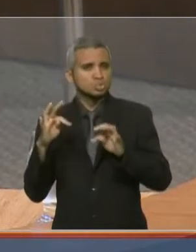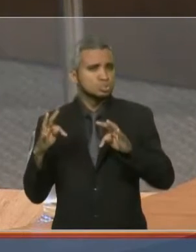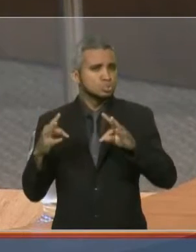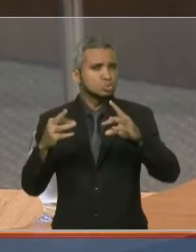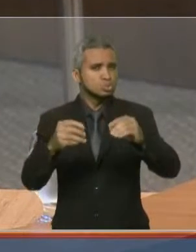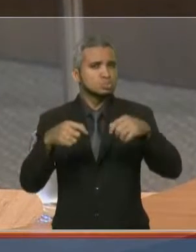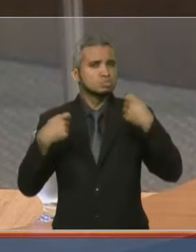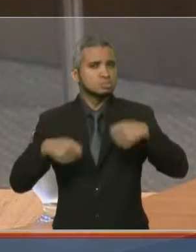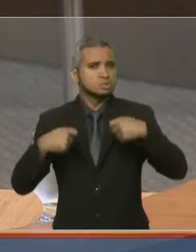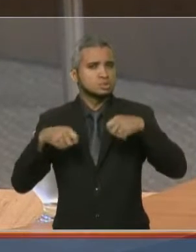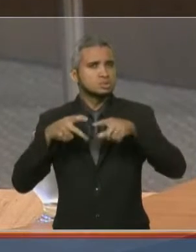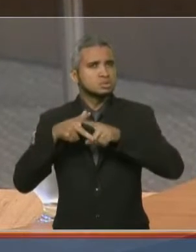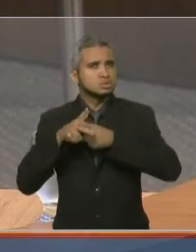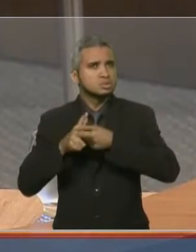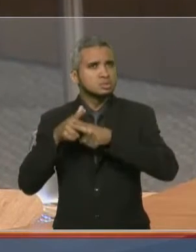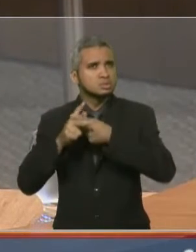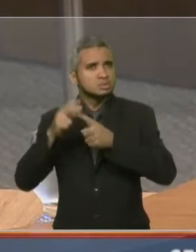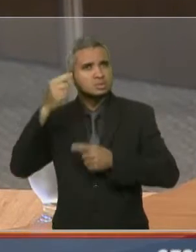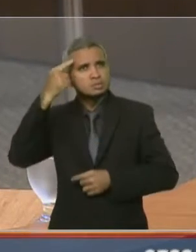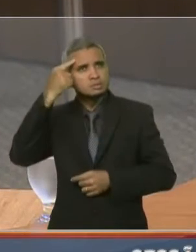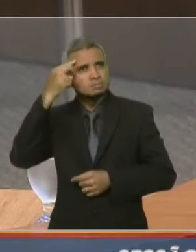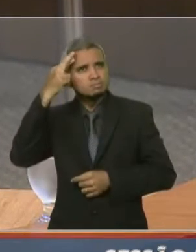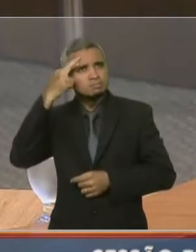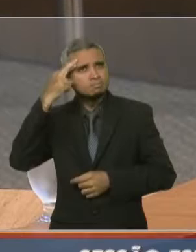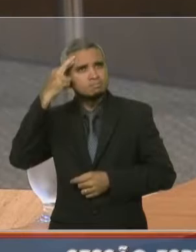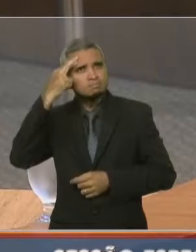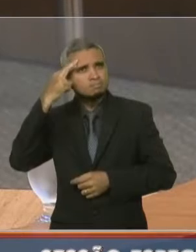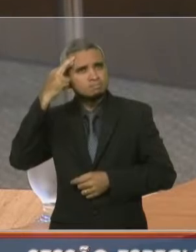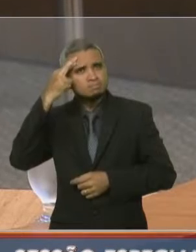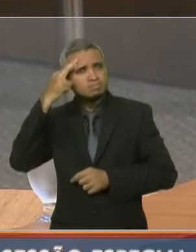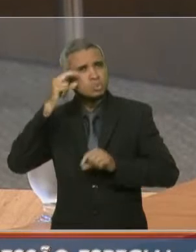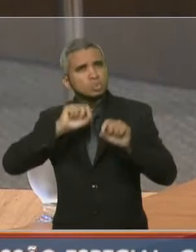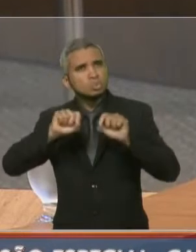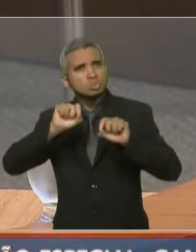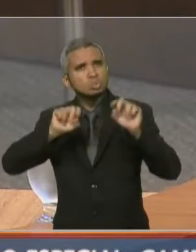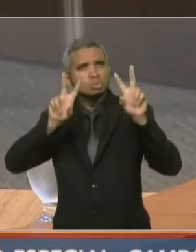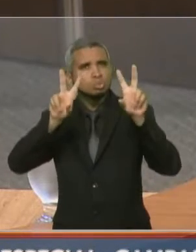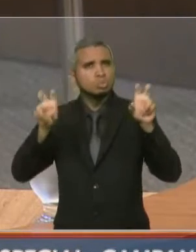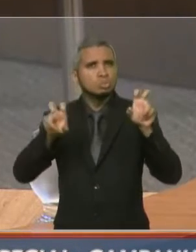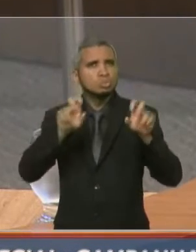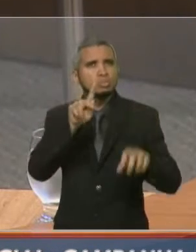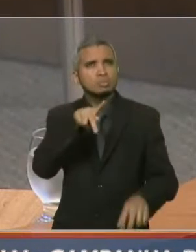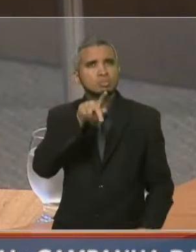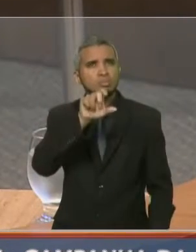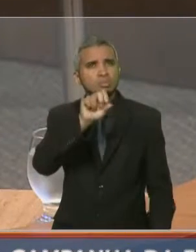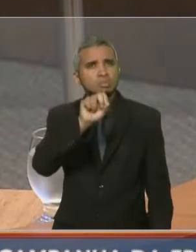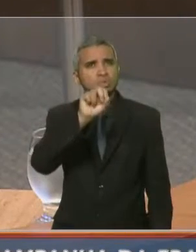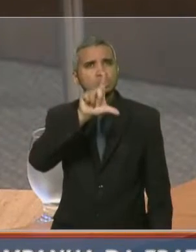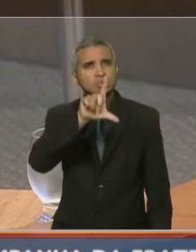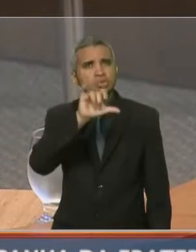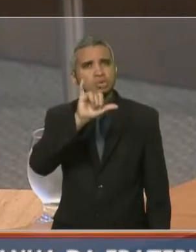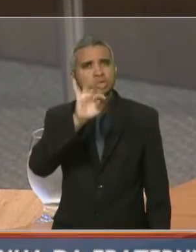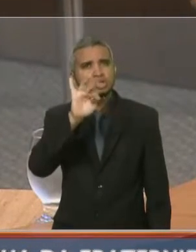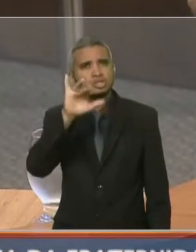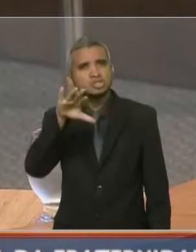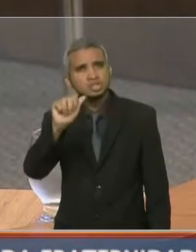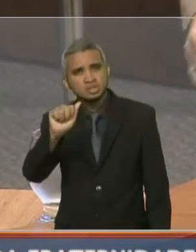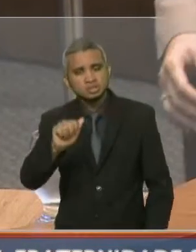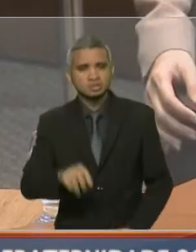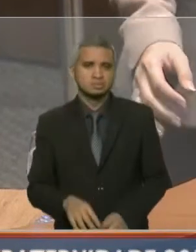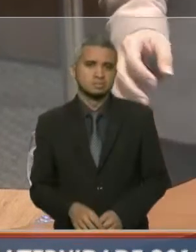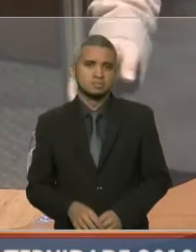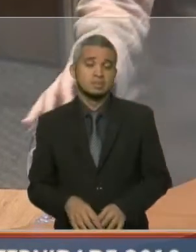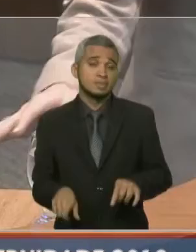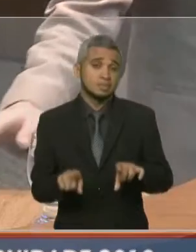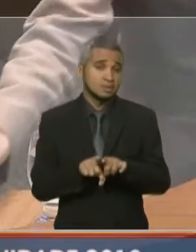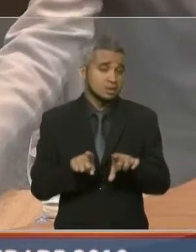política. Também educar para uma vida em fraternidade a partir da justiça, a partir do amor, que são